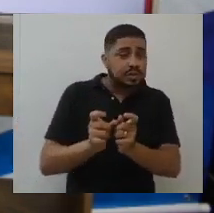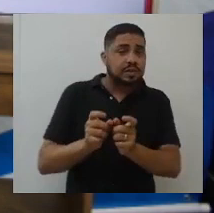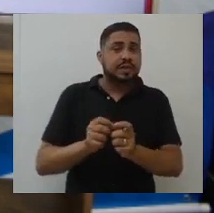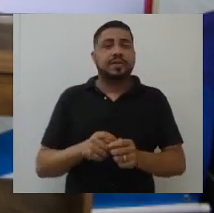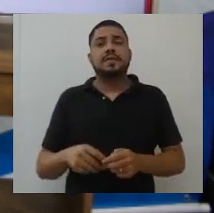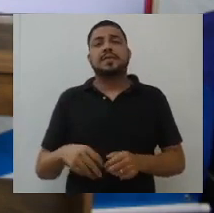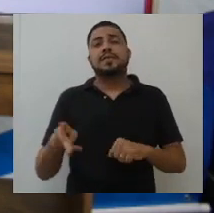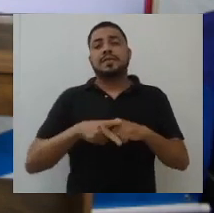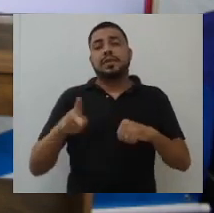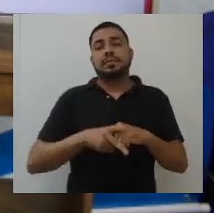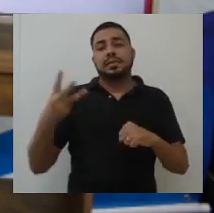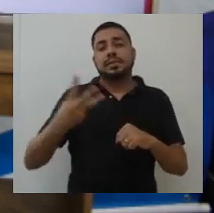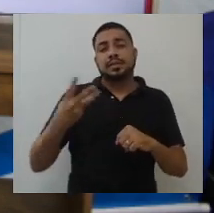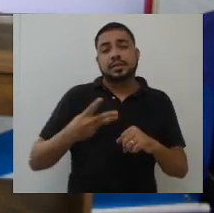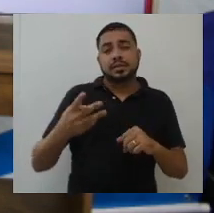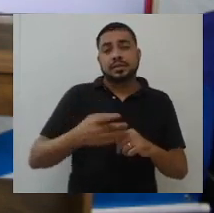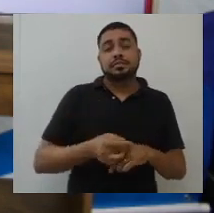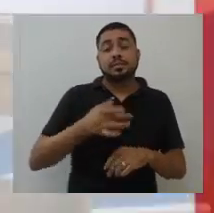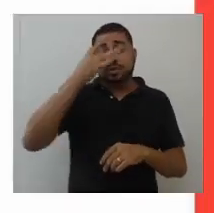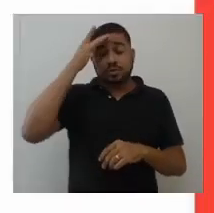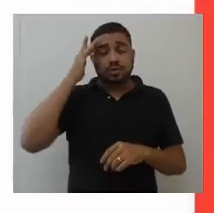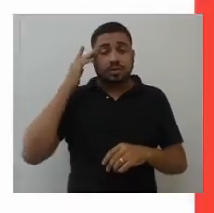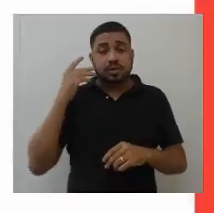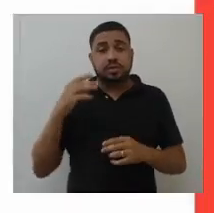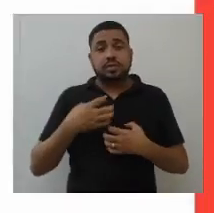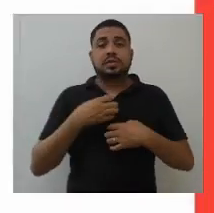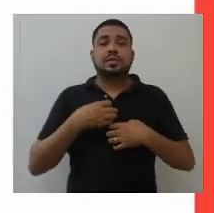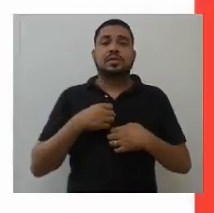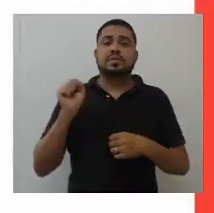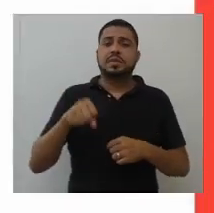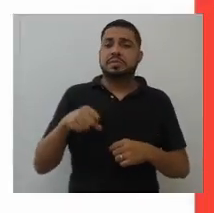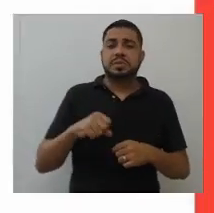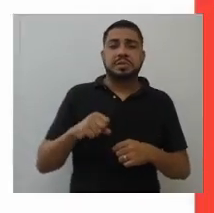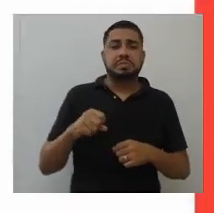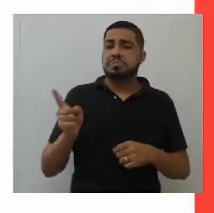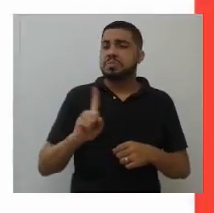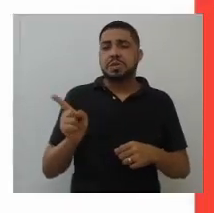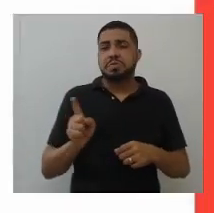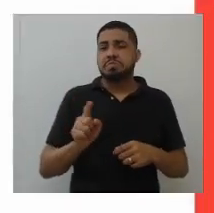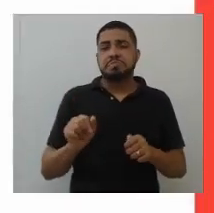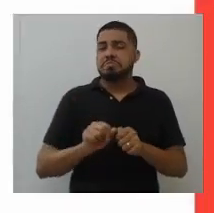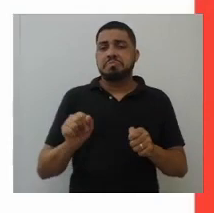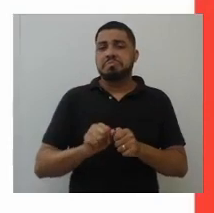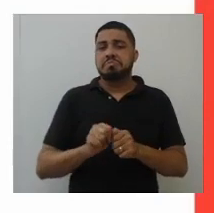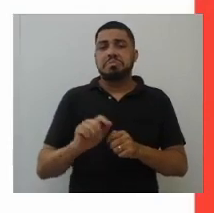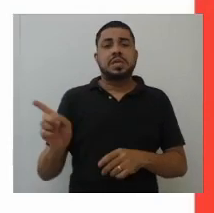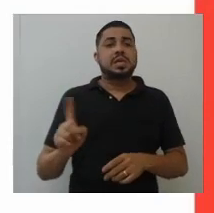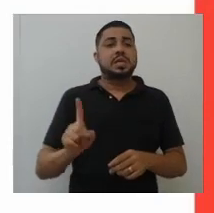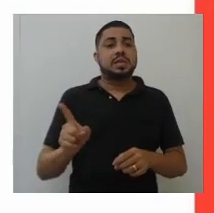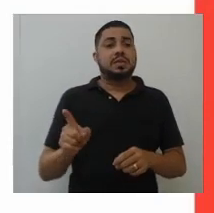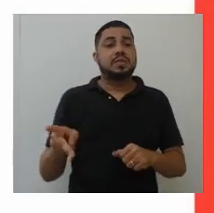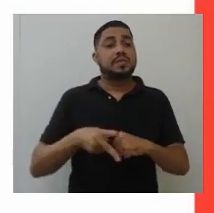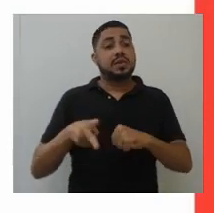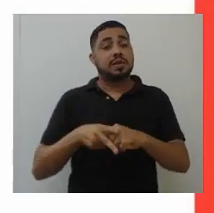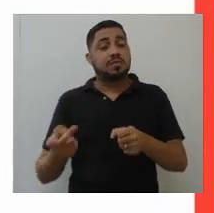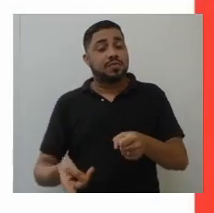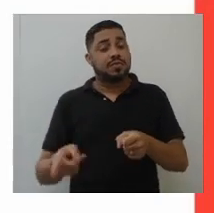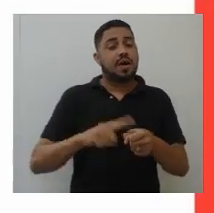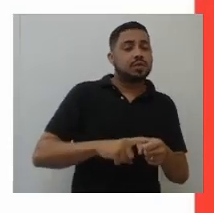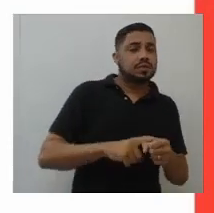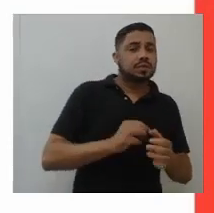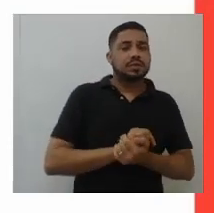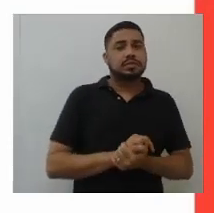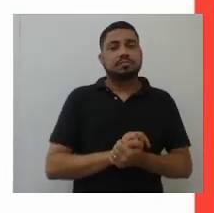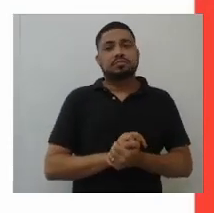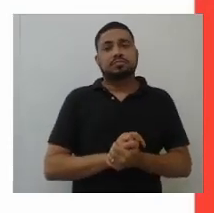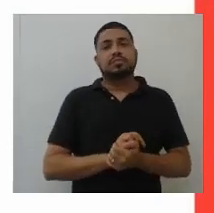terceira pessoa do modo afirmativo não servem mais de nada no modo interrogativo. Ou seja, o verbo volta à sua origem sem nenhuma alteração.